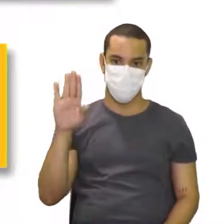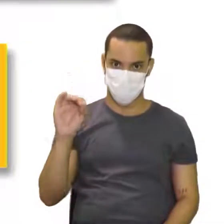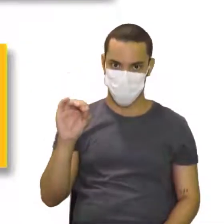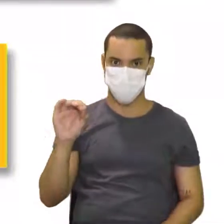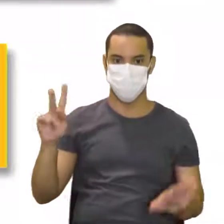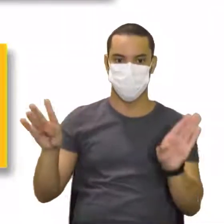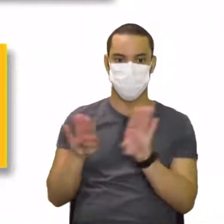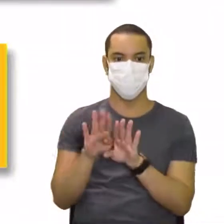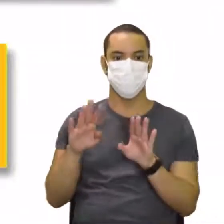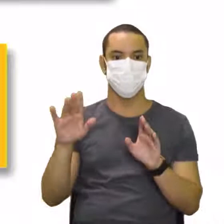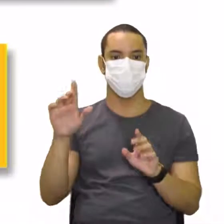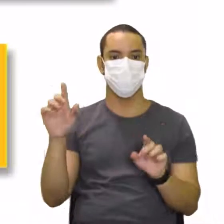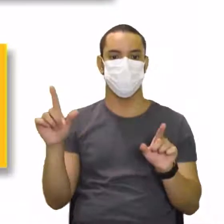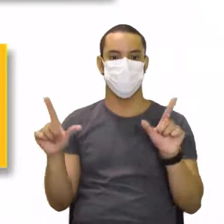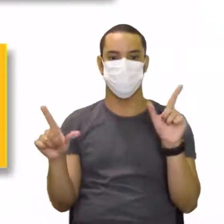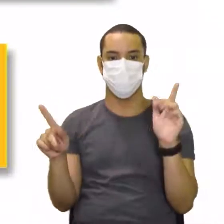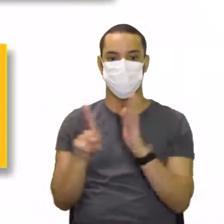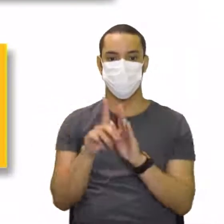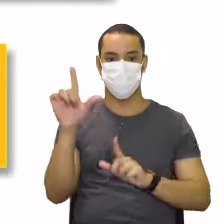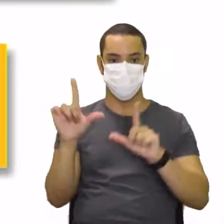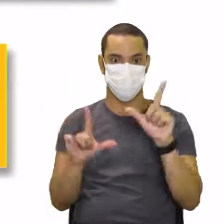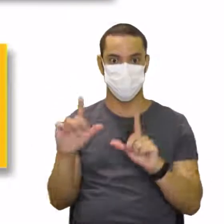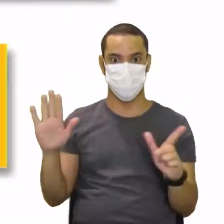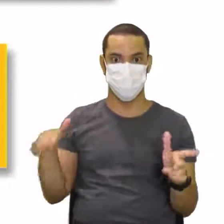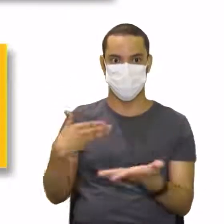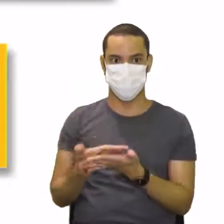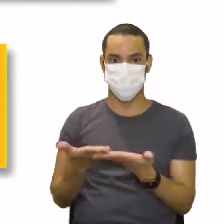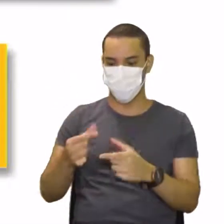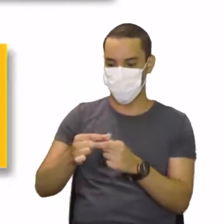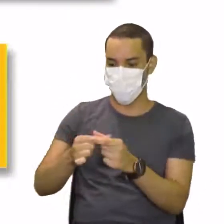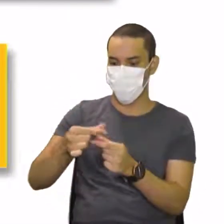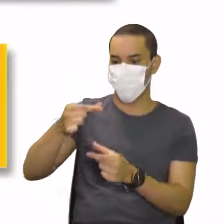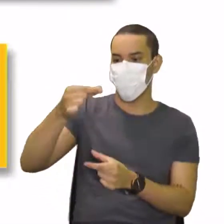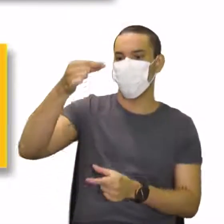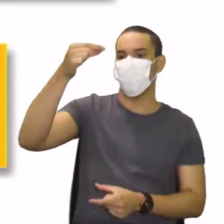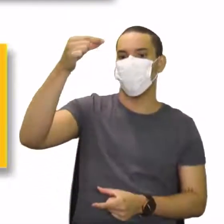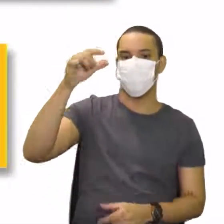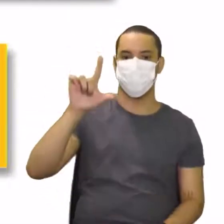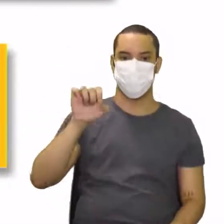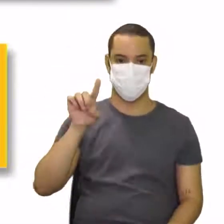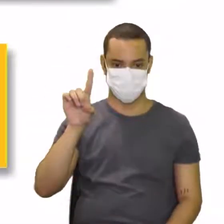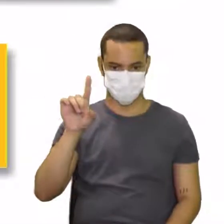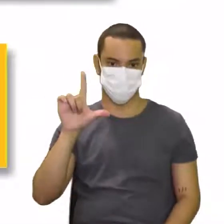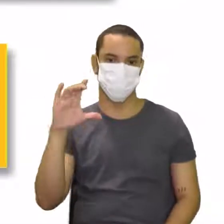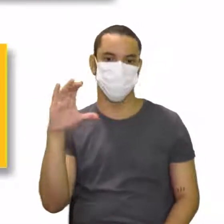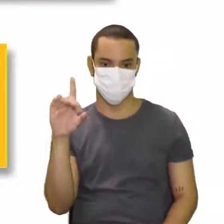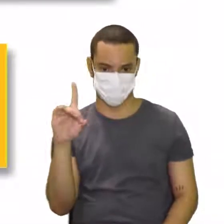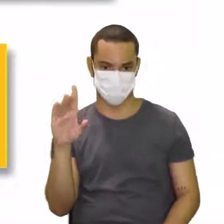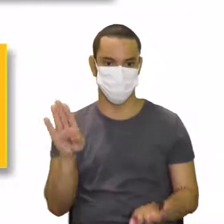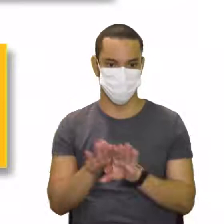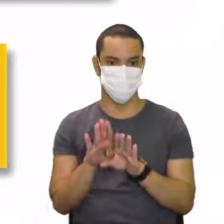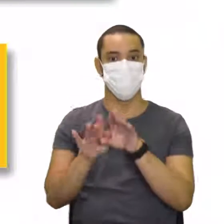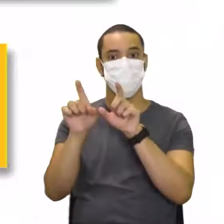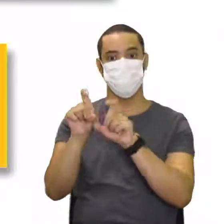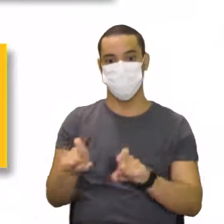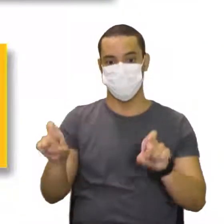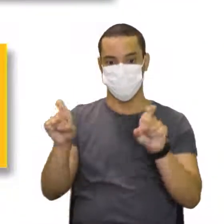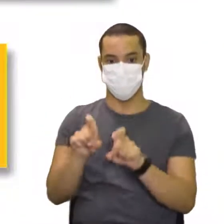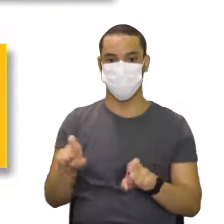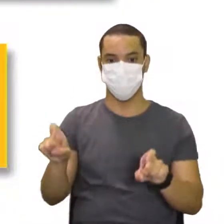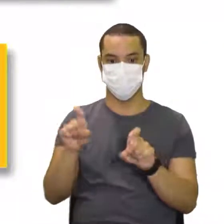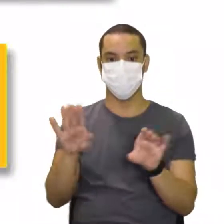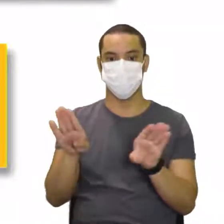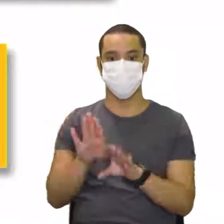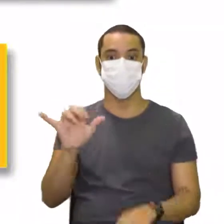das televisões antigamente, até chegar às modernas de LCD, LED e plasma também. Computador e